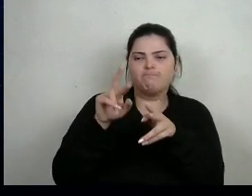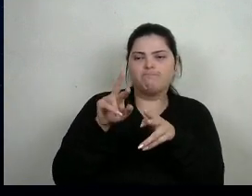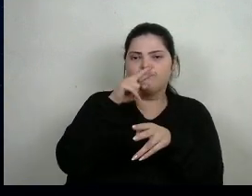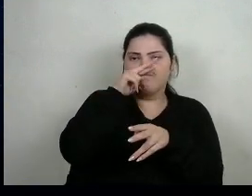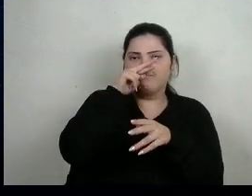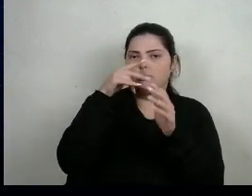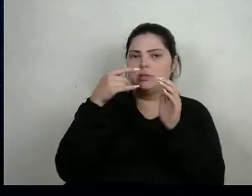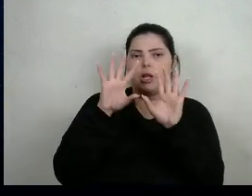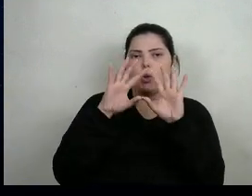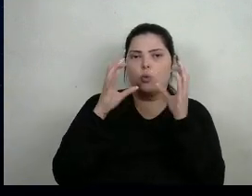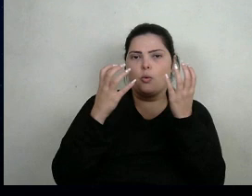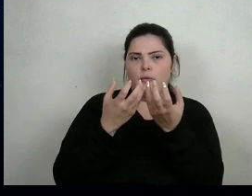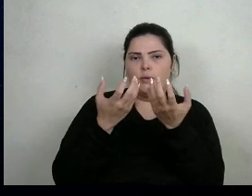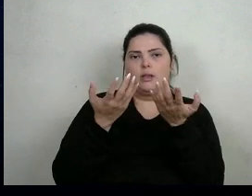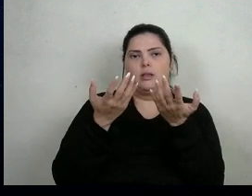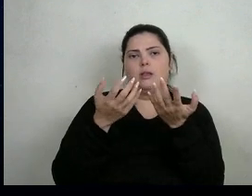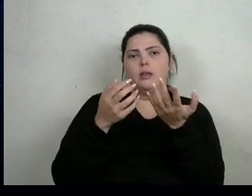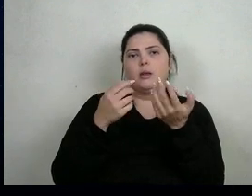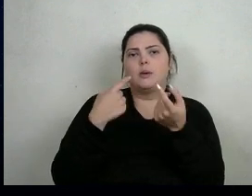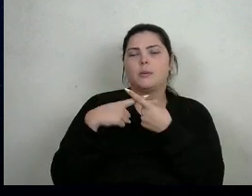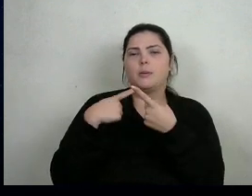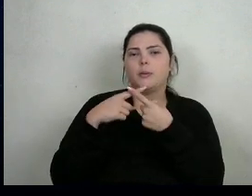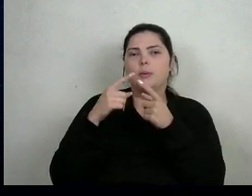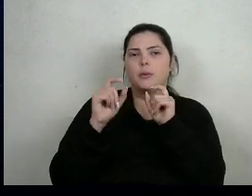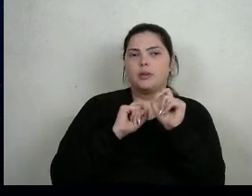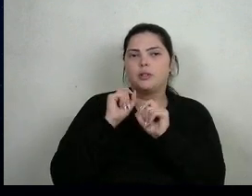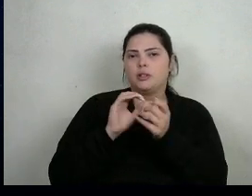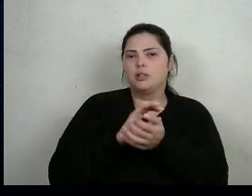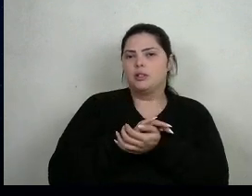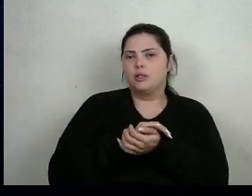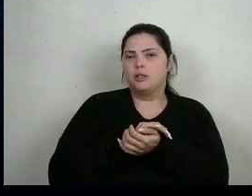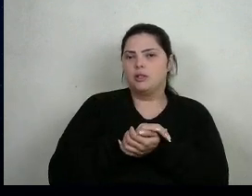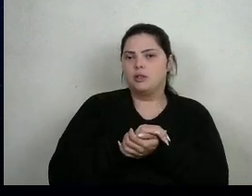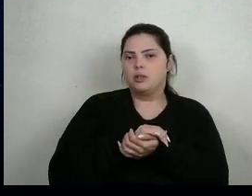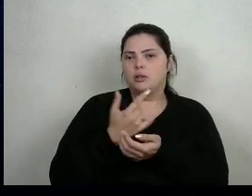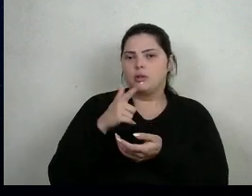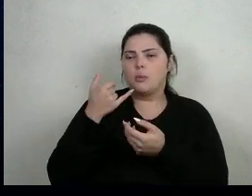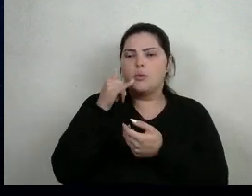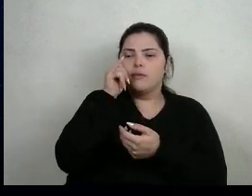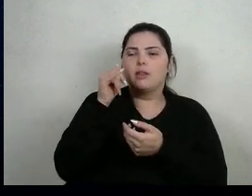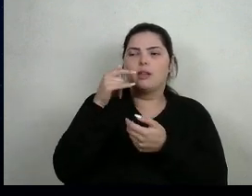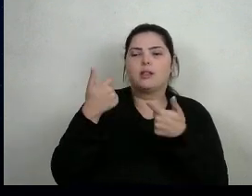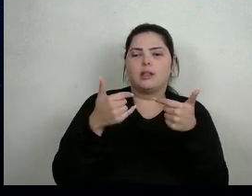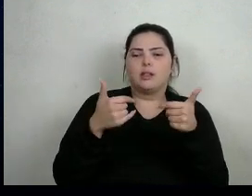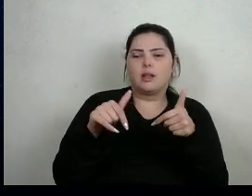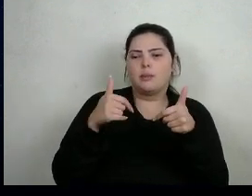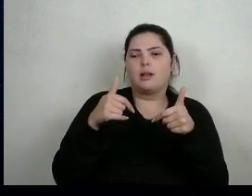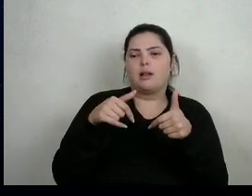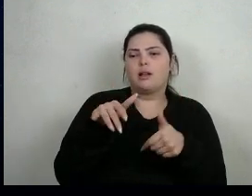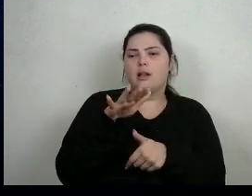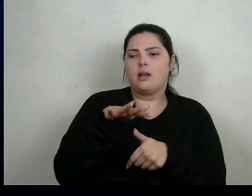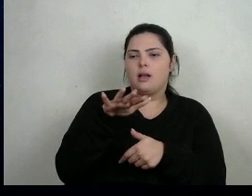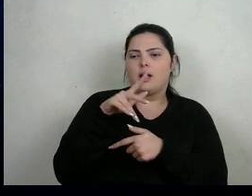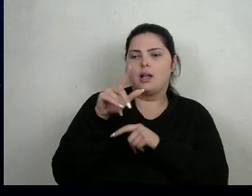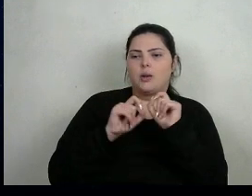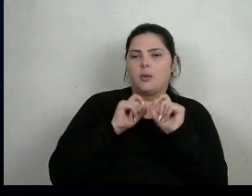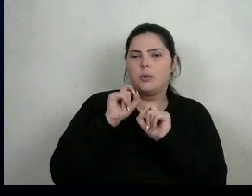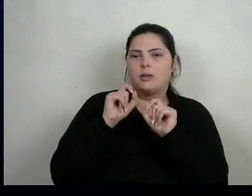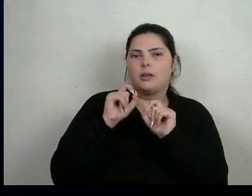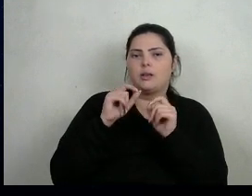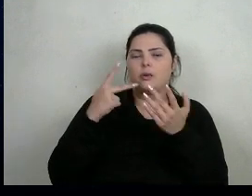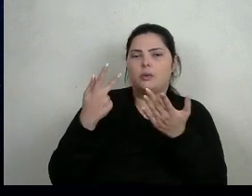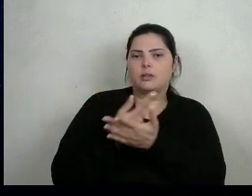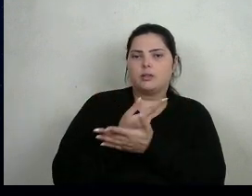e não por acaso a gente inevitavelmente acaba lidando muito com essa com essa situação com esses